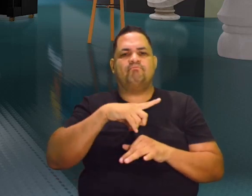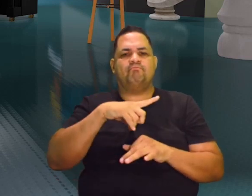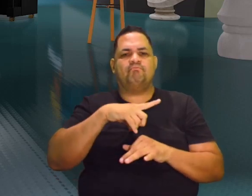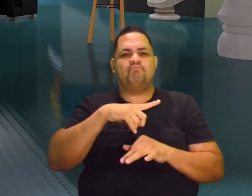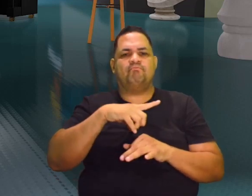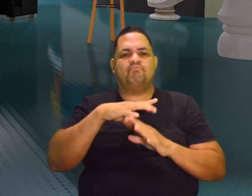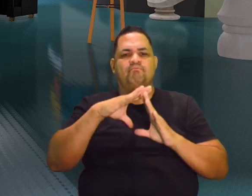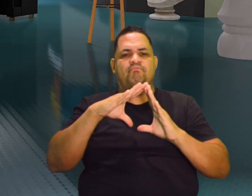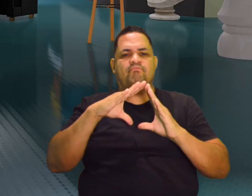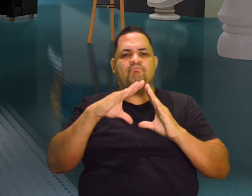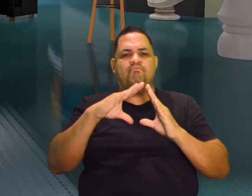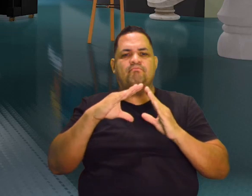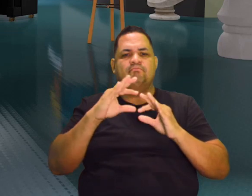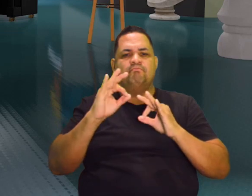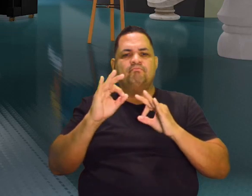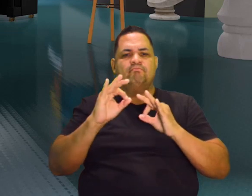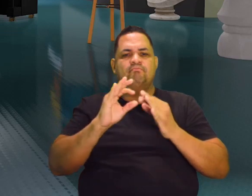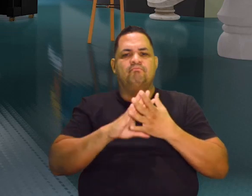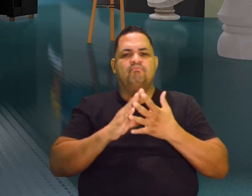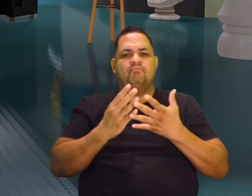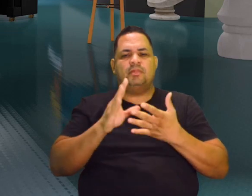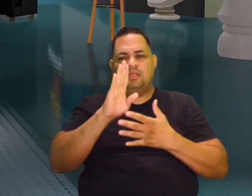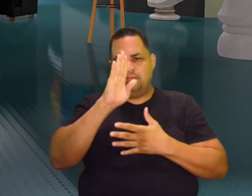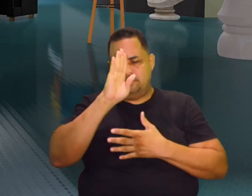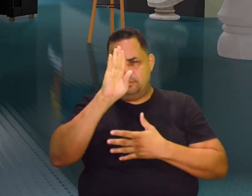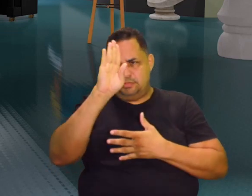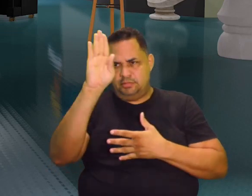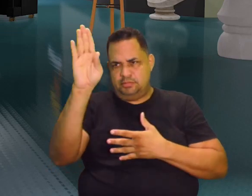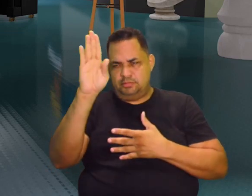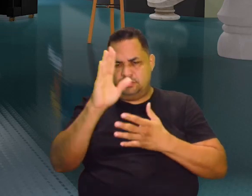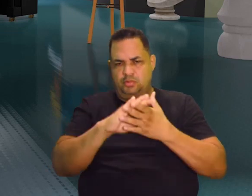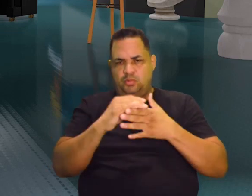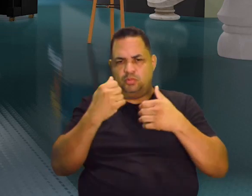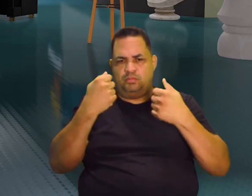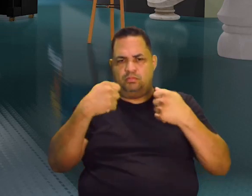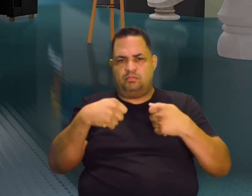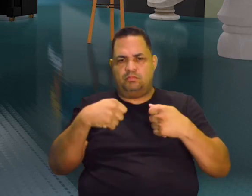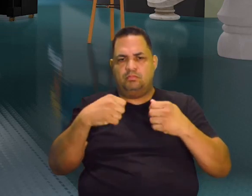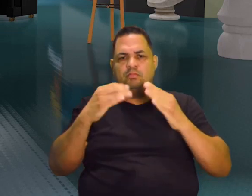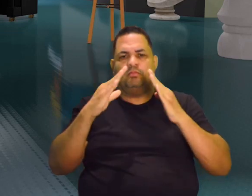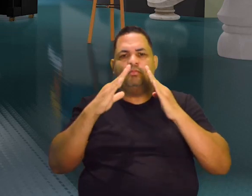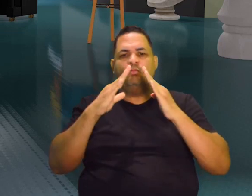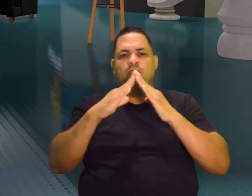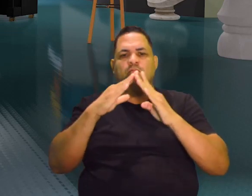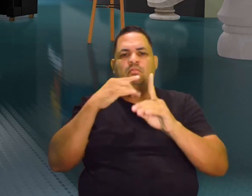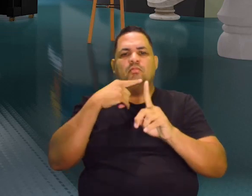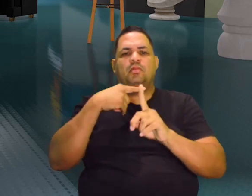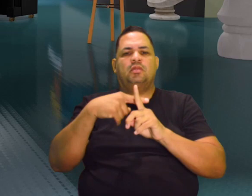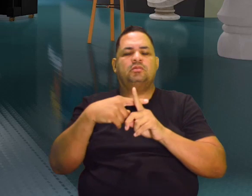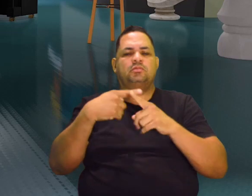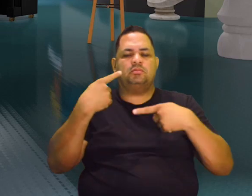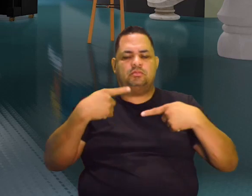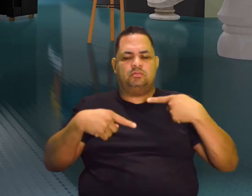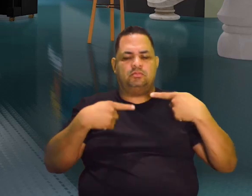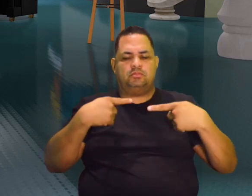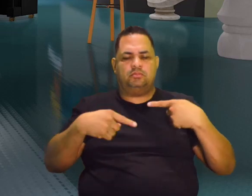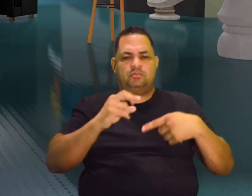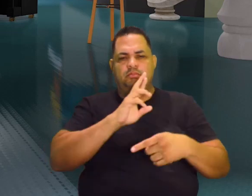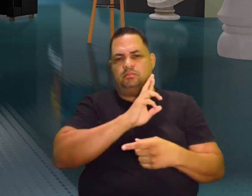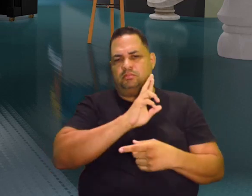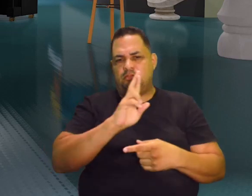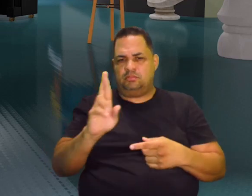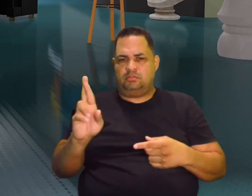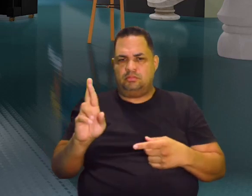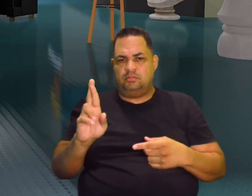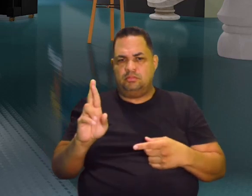toda, então, centrada no poder, né, o poder político e religioso era